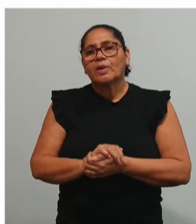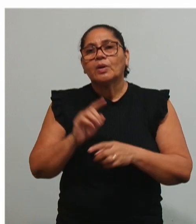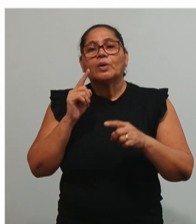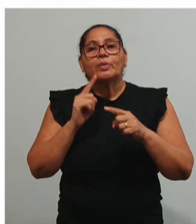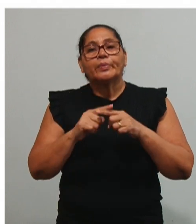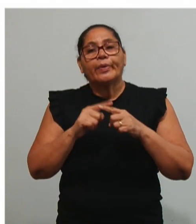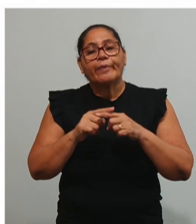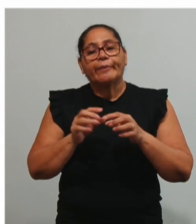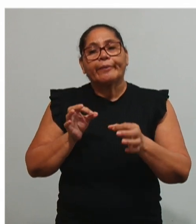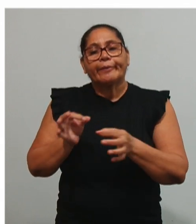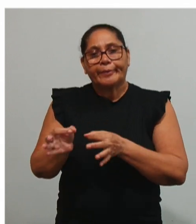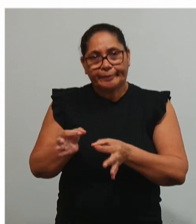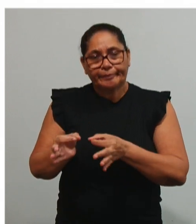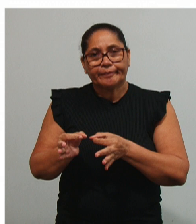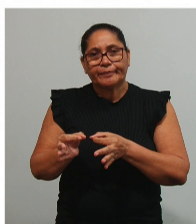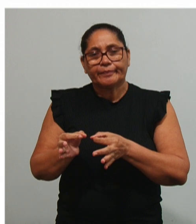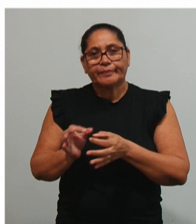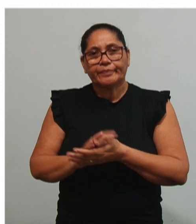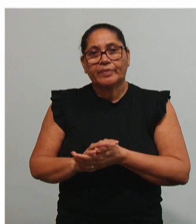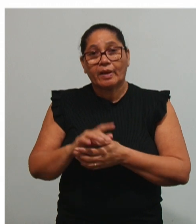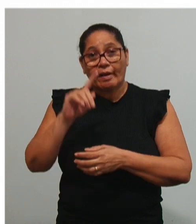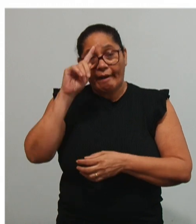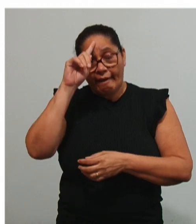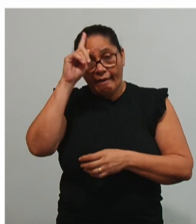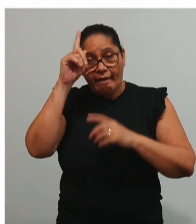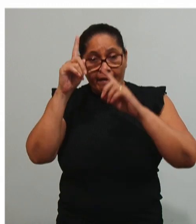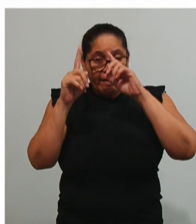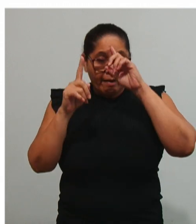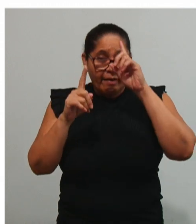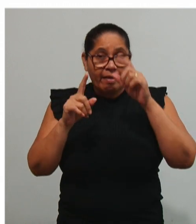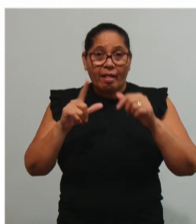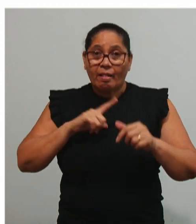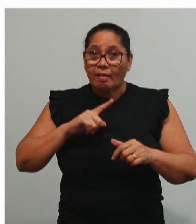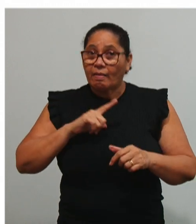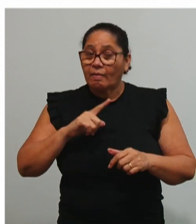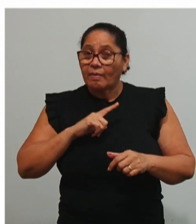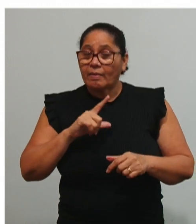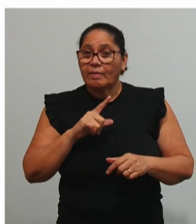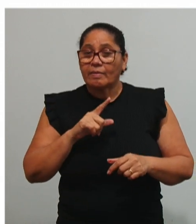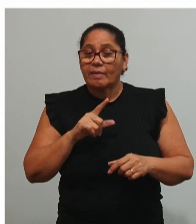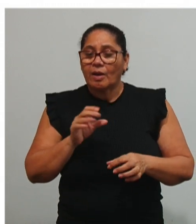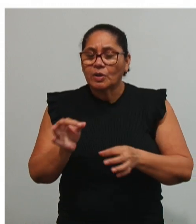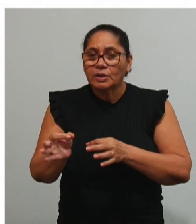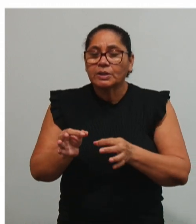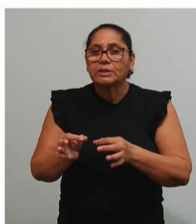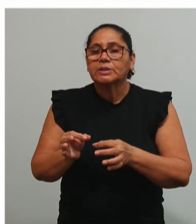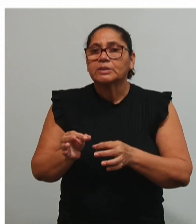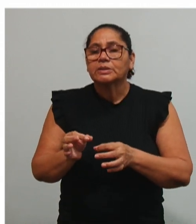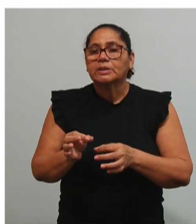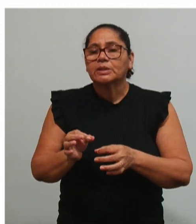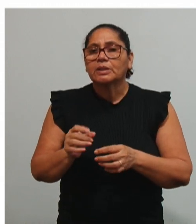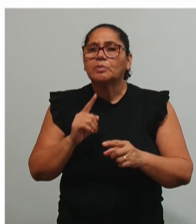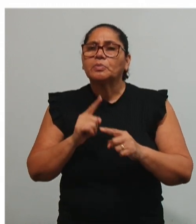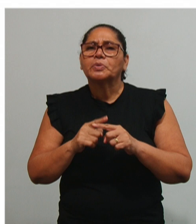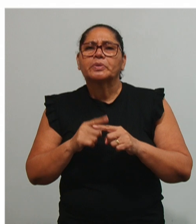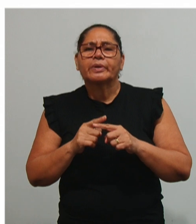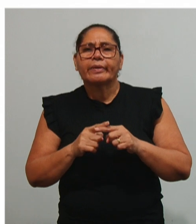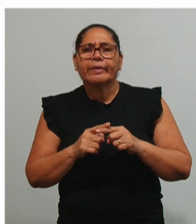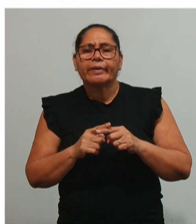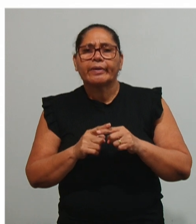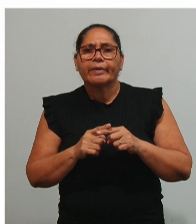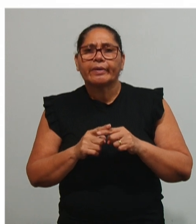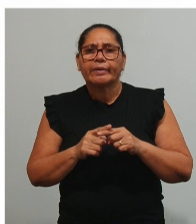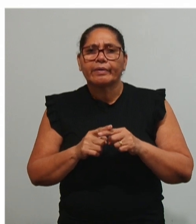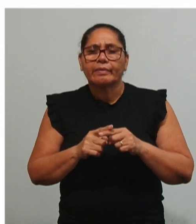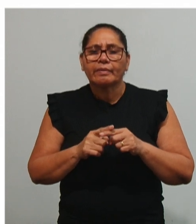que planejar, né? E aí a ideia que a gente tem as organizações devem planejar para, né, coordenar